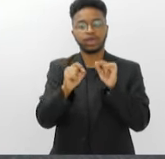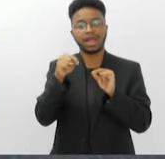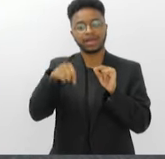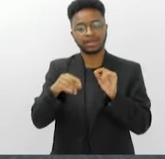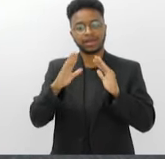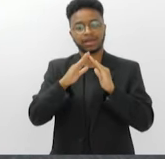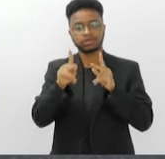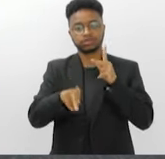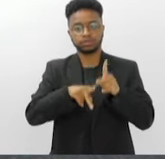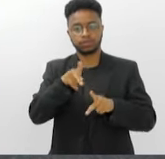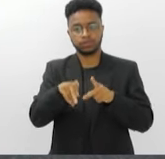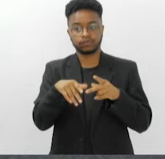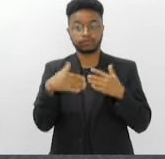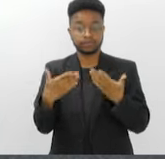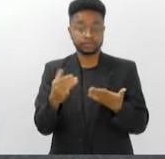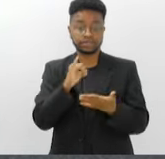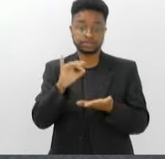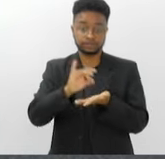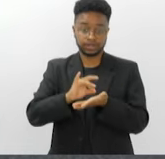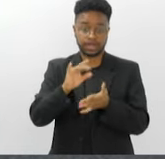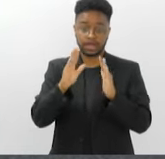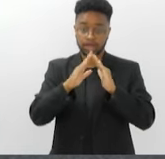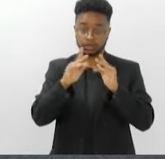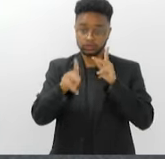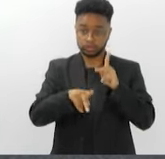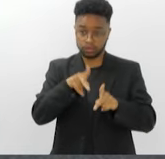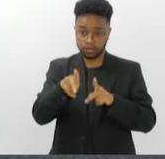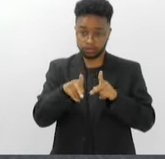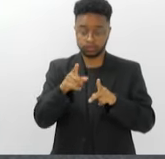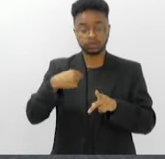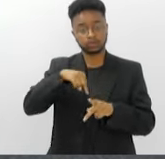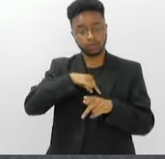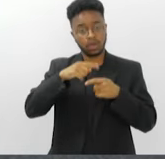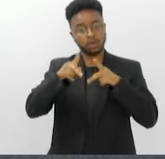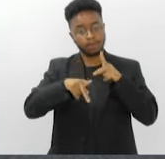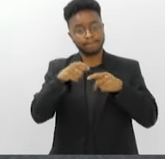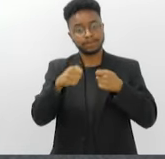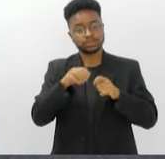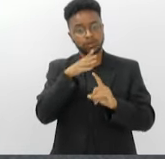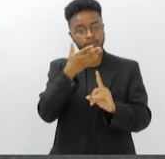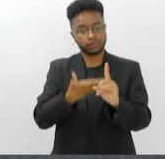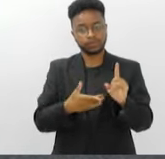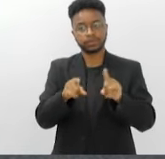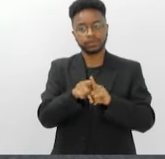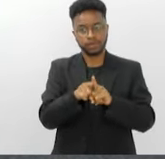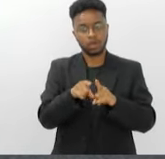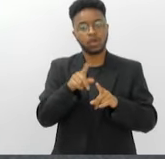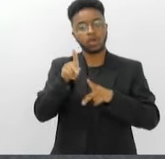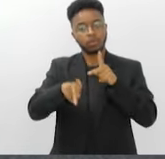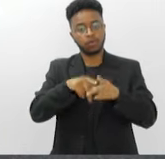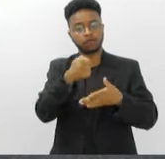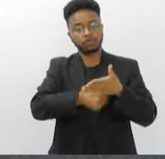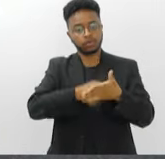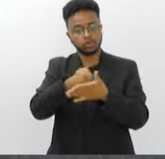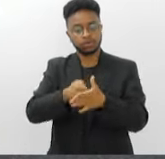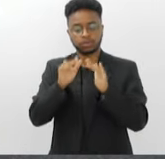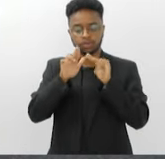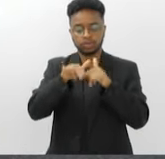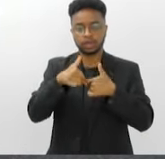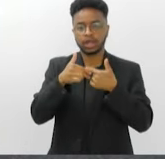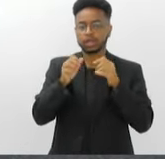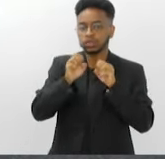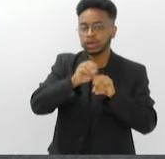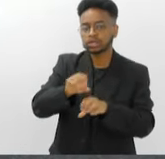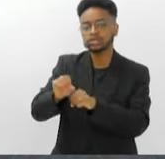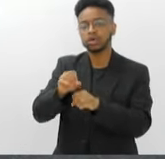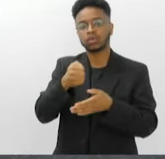do povo. Então, se é a casa do povo, o povo precisa ser homenageado. O povo que luta pela educação, o povo que